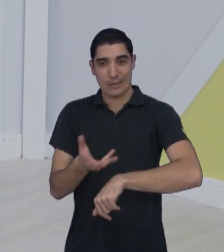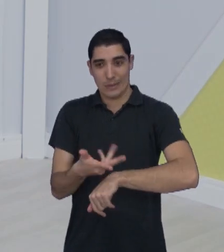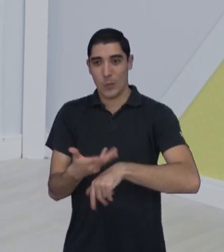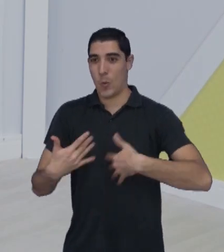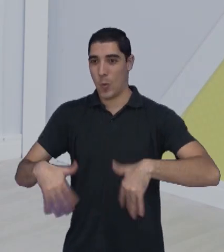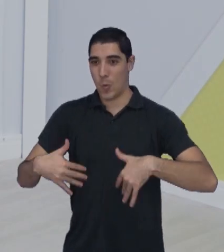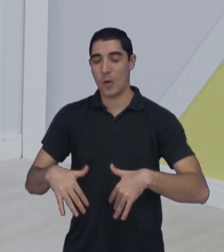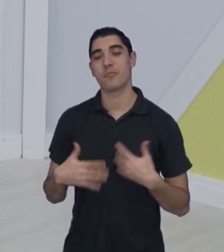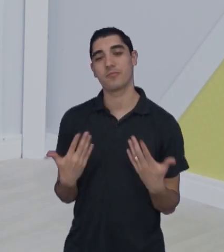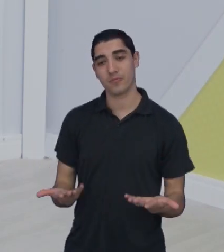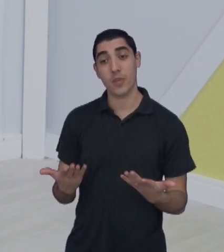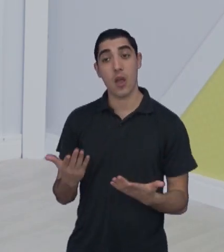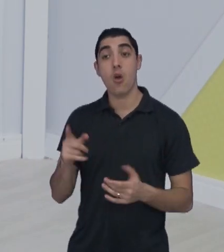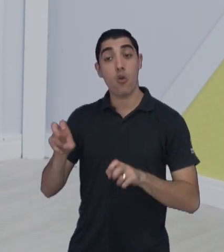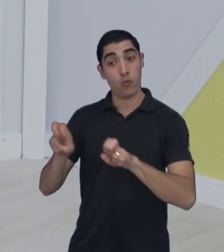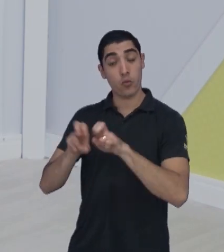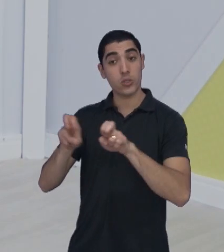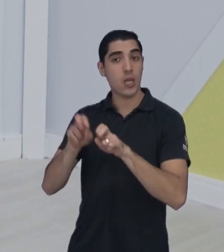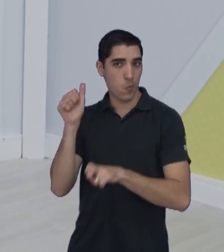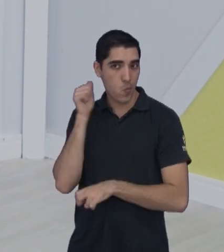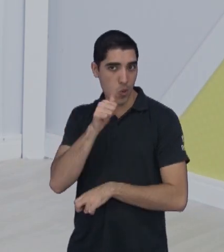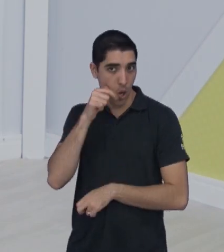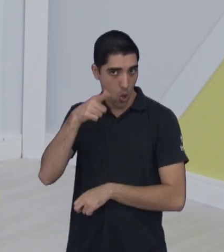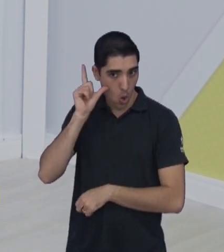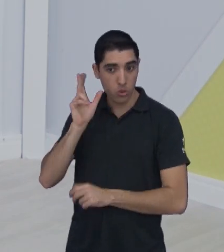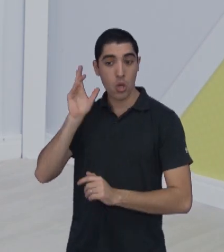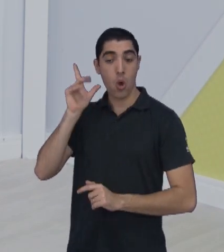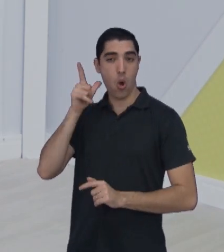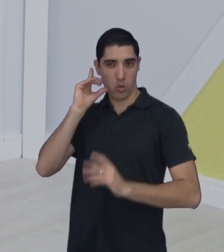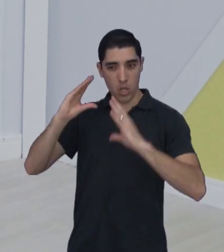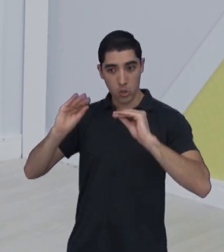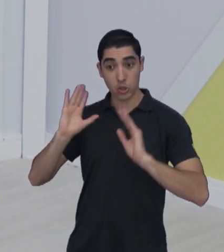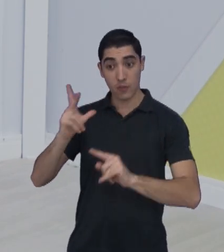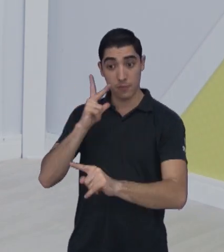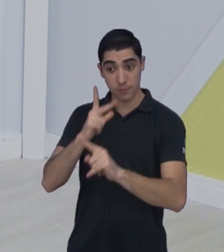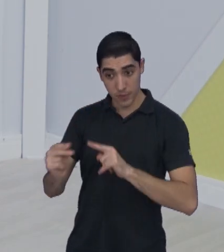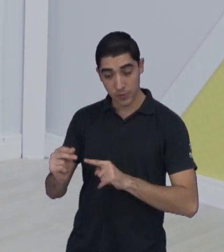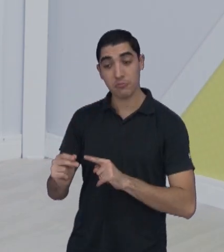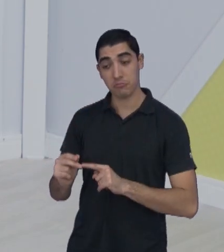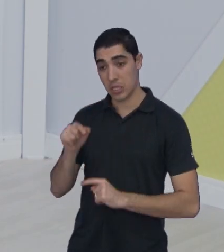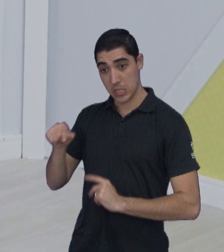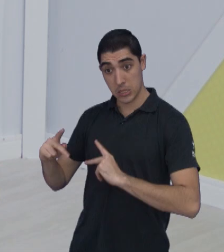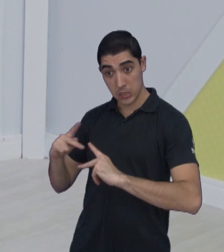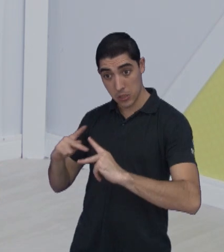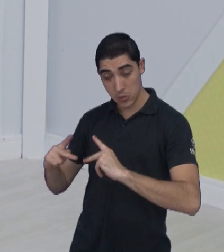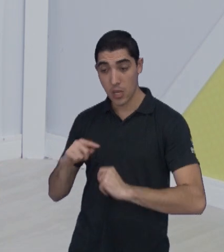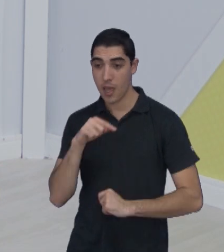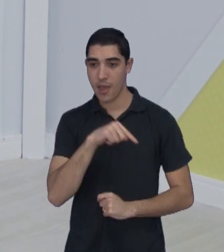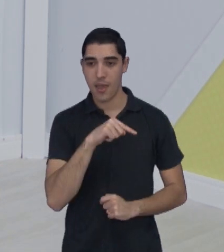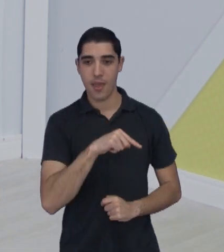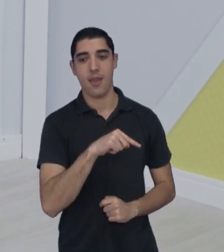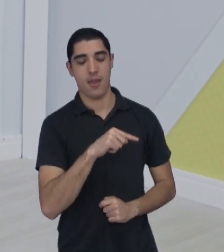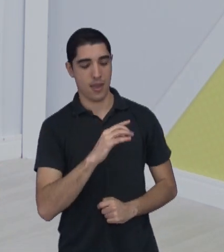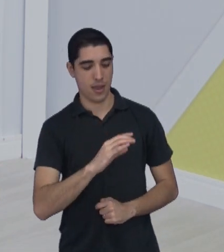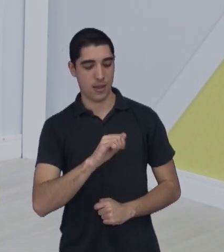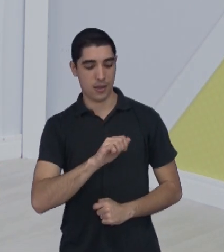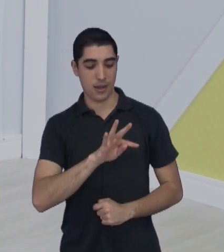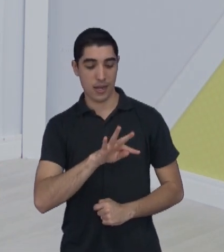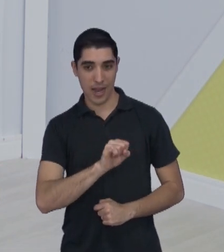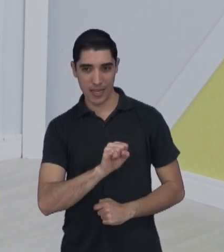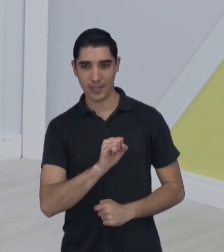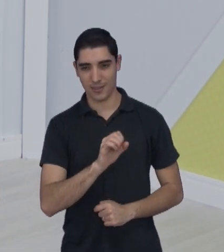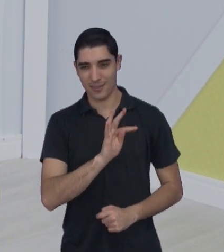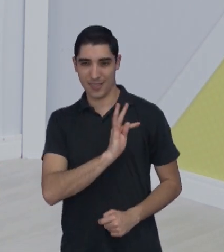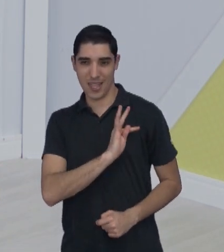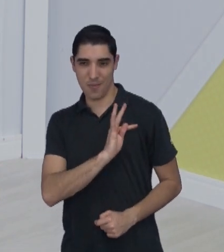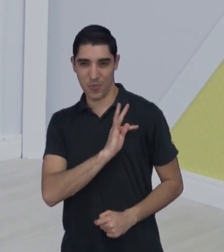O São José Futsal Feminino venceu ontem à noite no ginásio do Altos de Santana, o CATS Taboão, por 3-0 pela oitava rodada do Campeonato